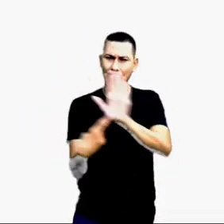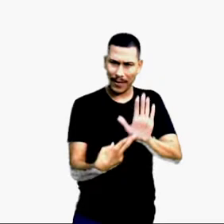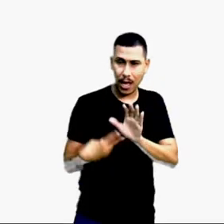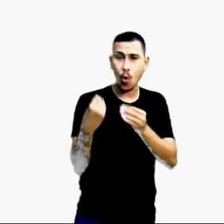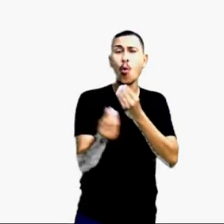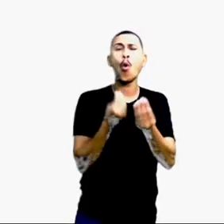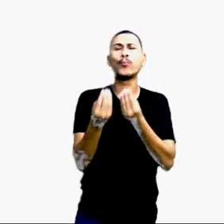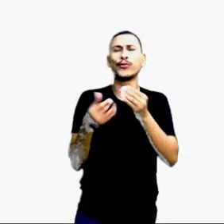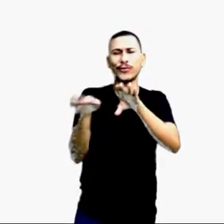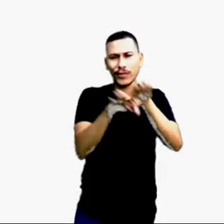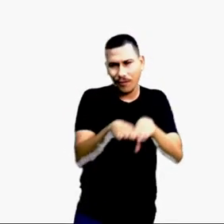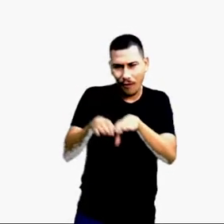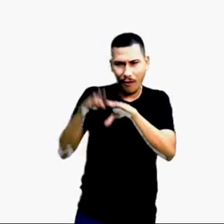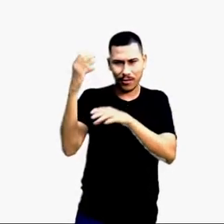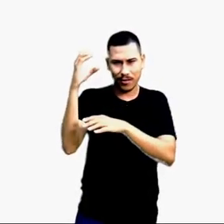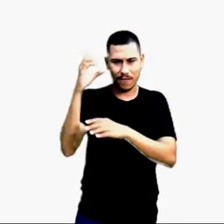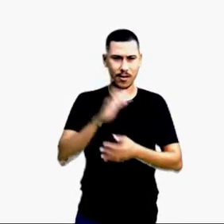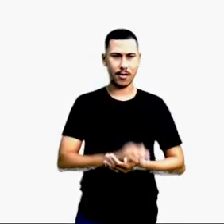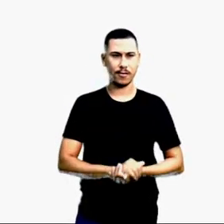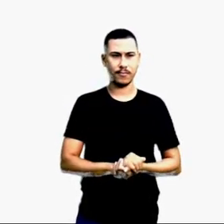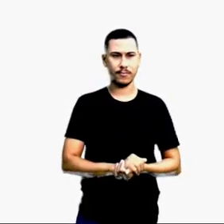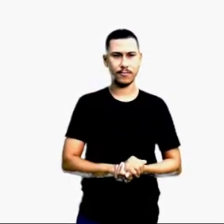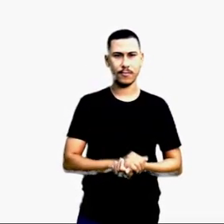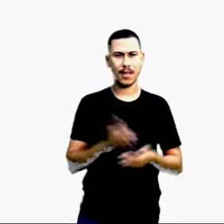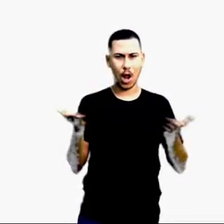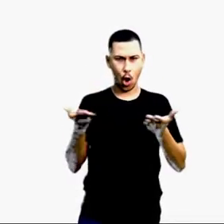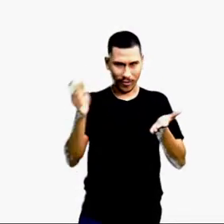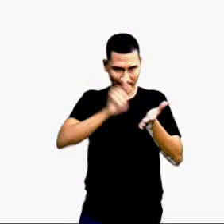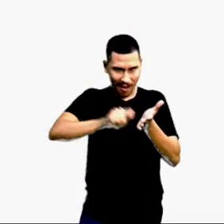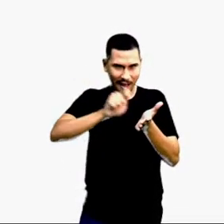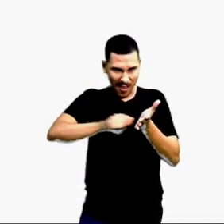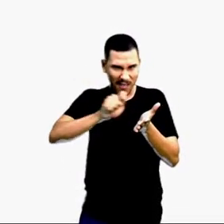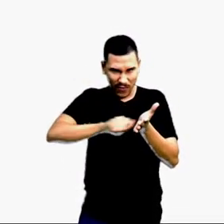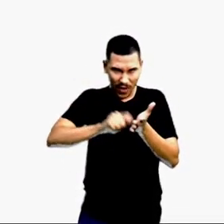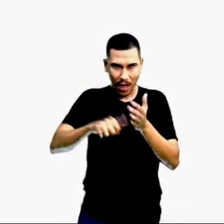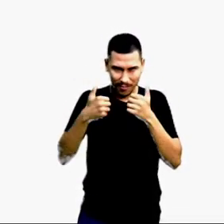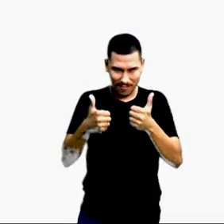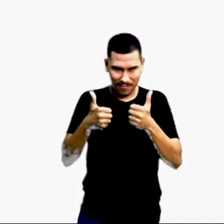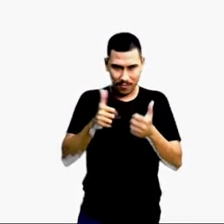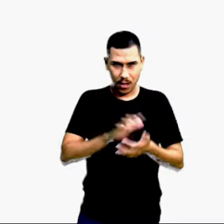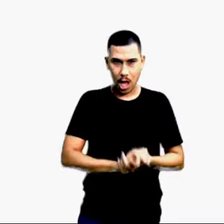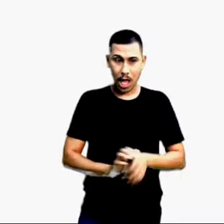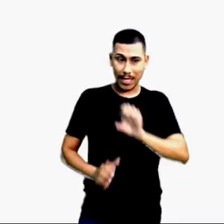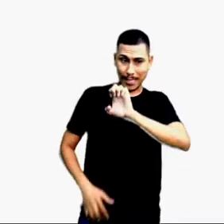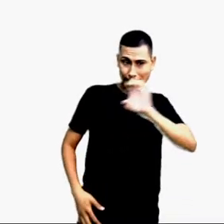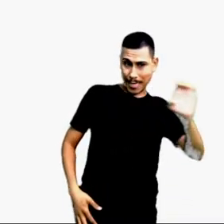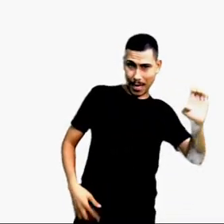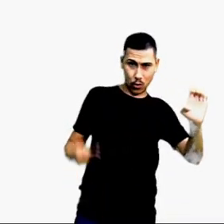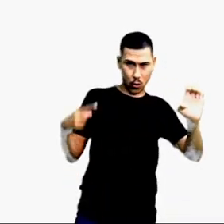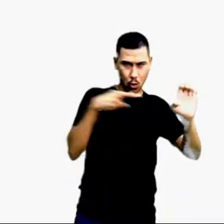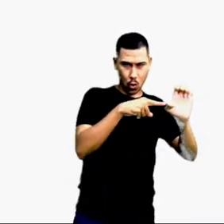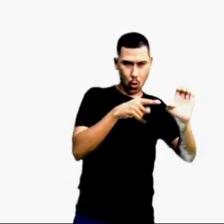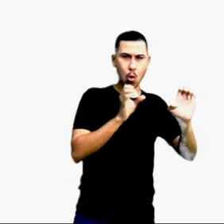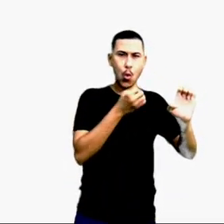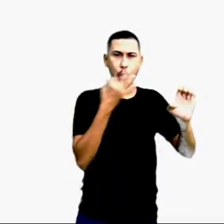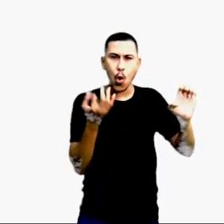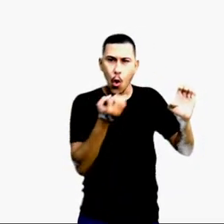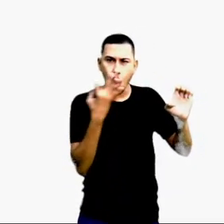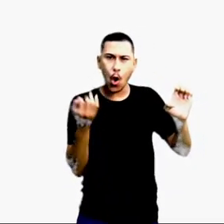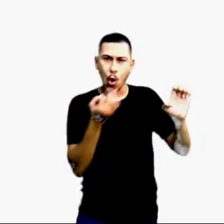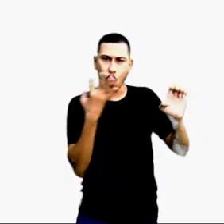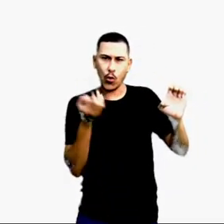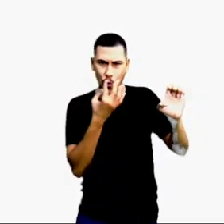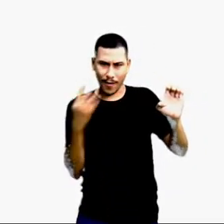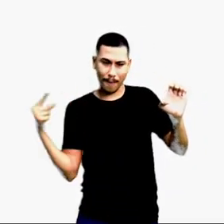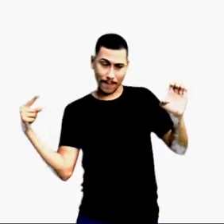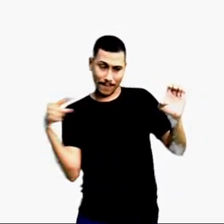notação científica? Vamos lá. Pega agora a caneta ou lápis, caminha para o lado esquerdo porque o número é grande.